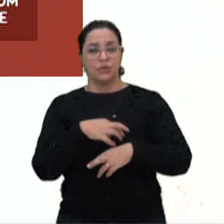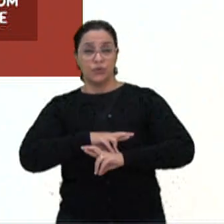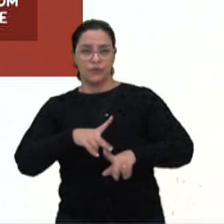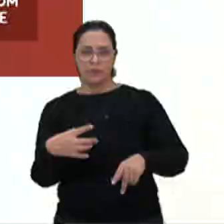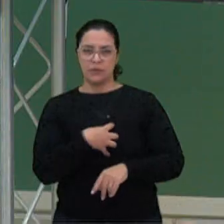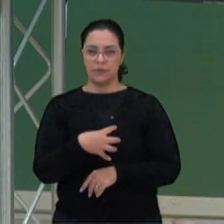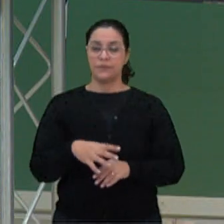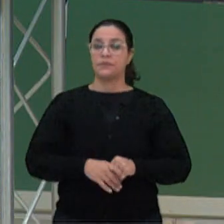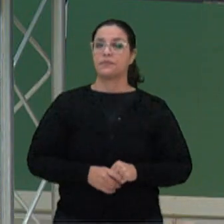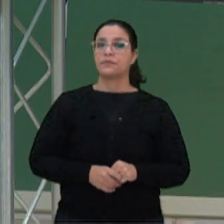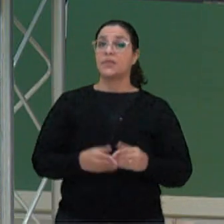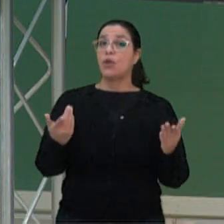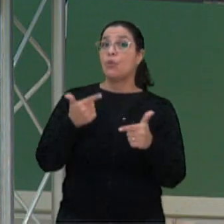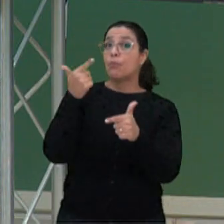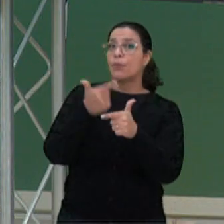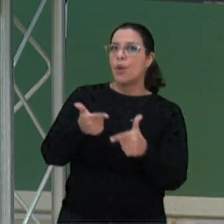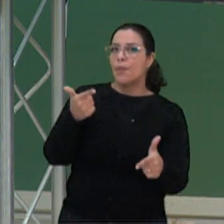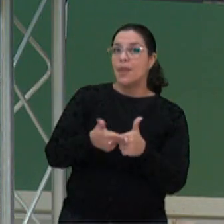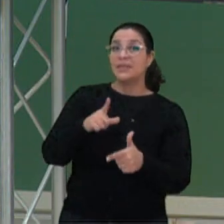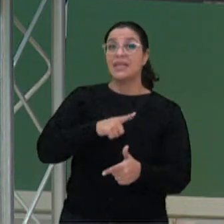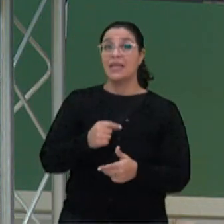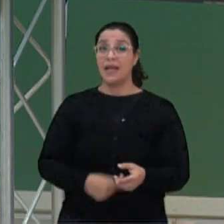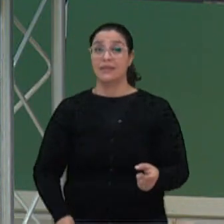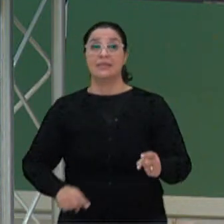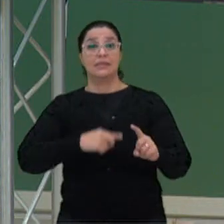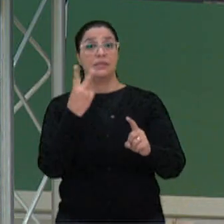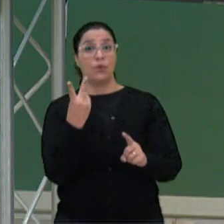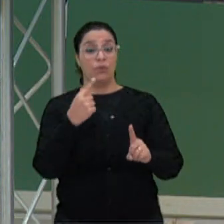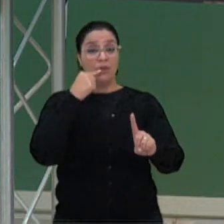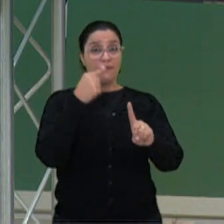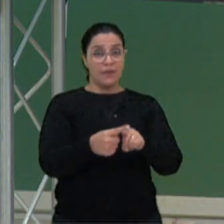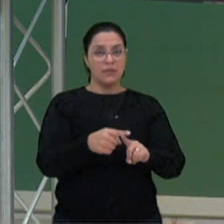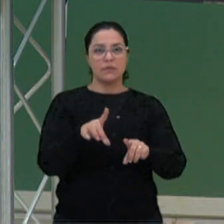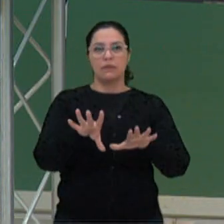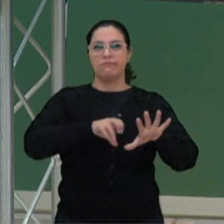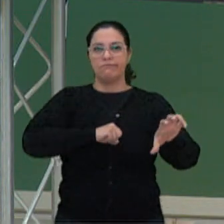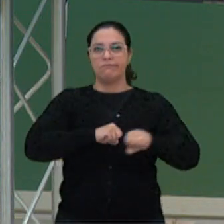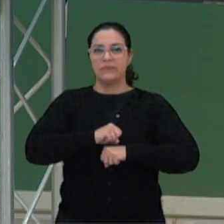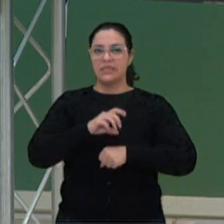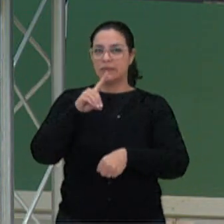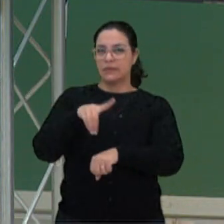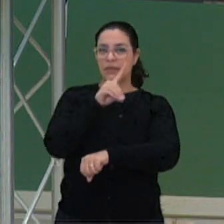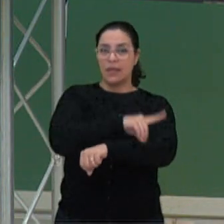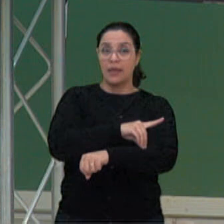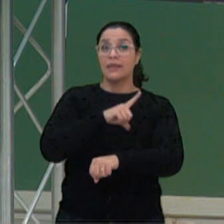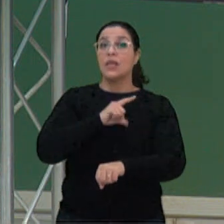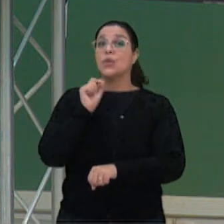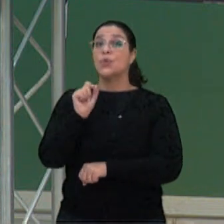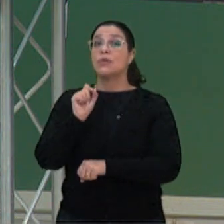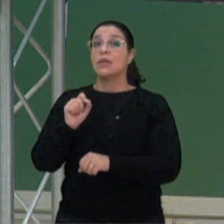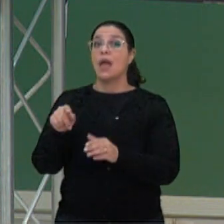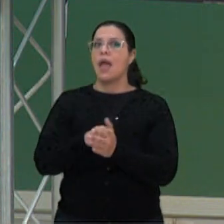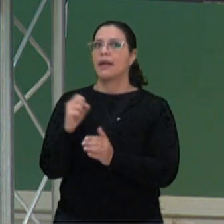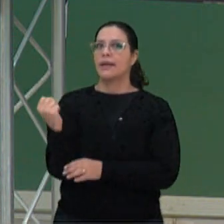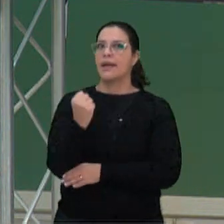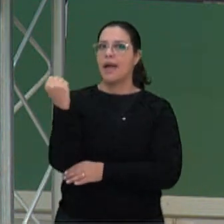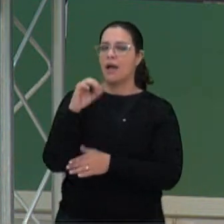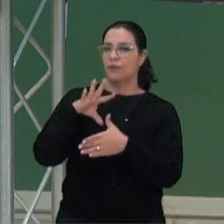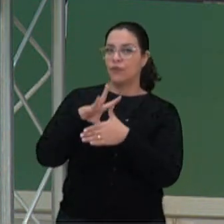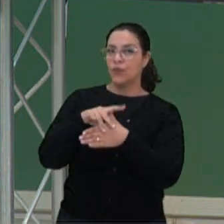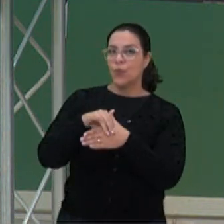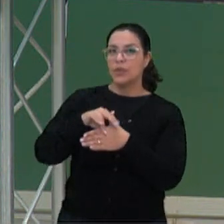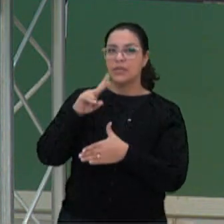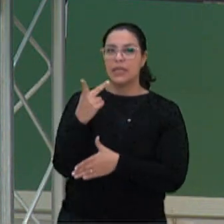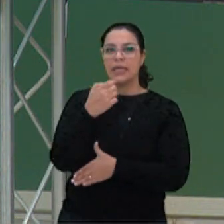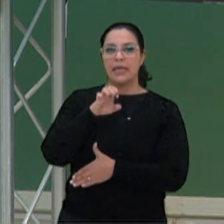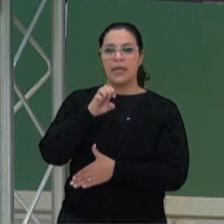não. O problema é quando ela pega a dengue pela segunda vez. Quando ela pega a dengue pela segunda vez, ela desenvolve a forma mais grave da doença, que é